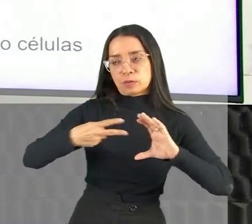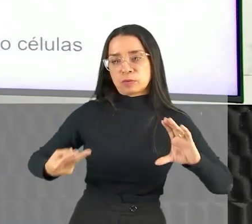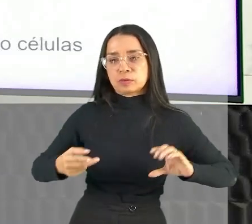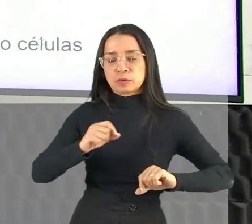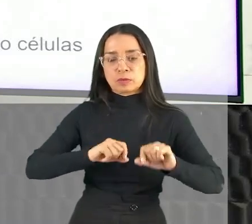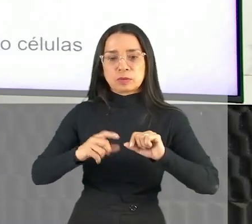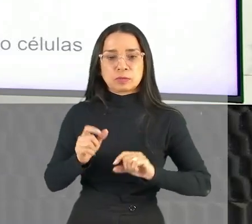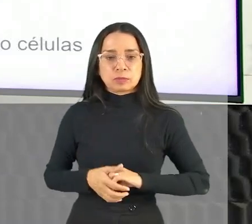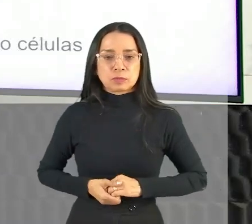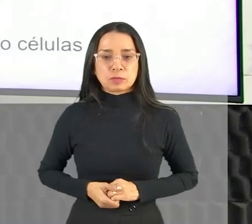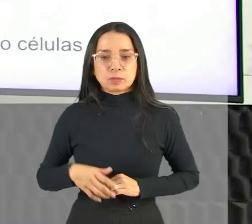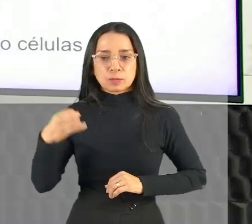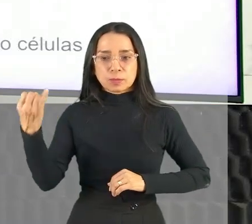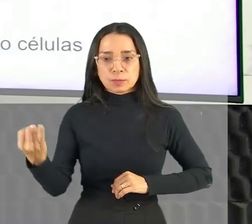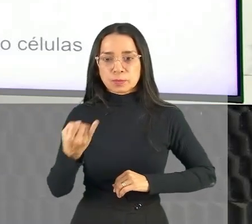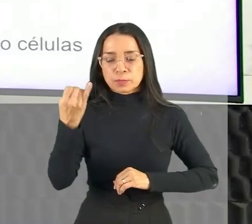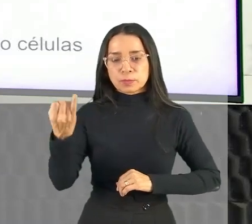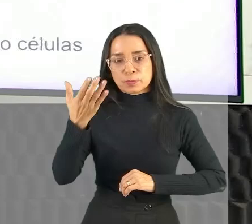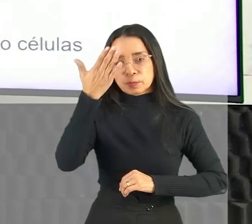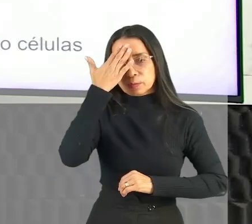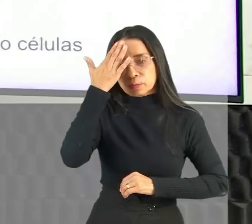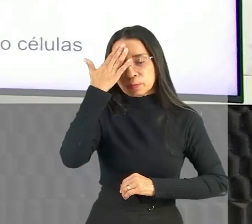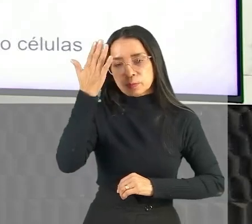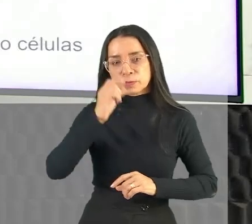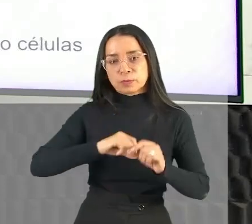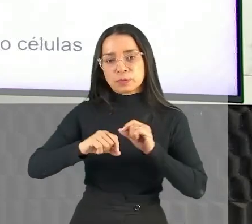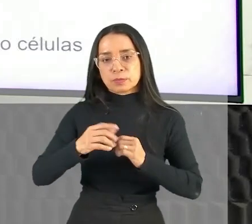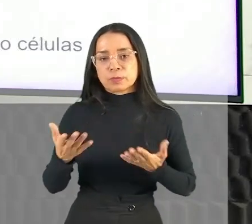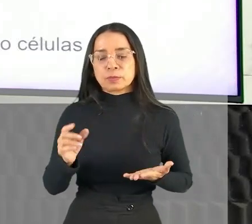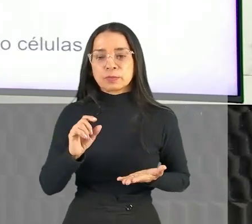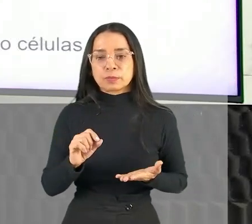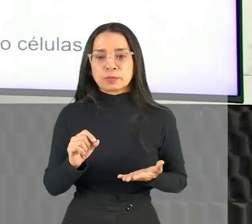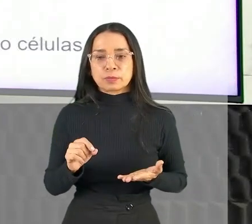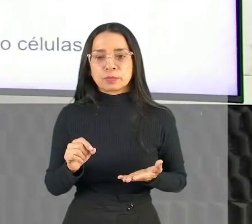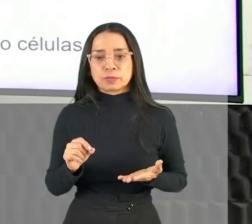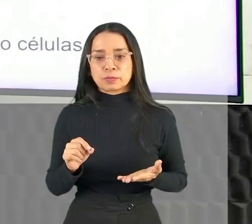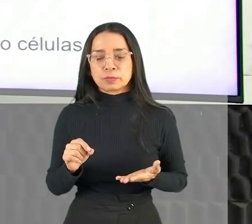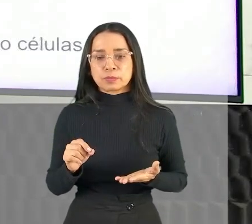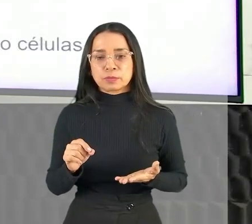é importante frisar, tá?